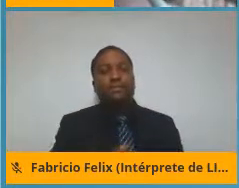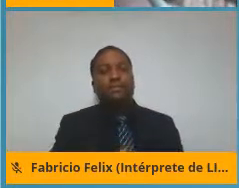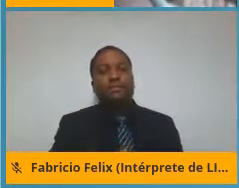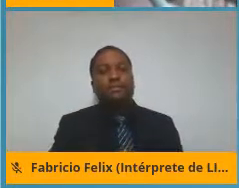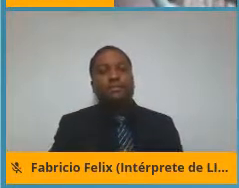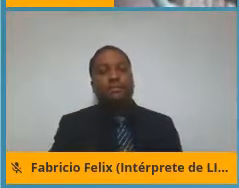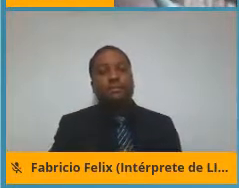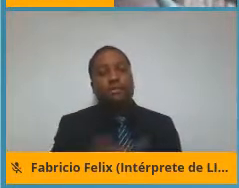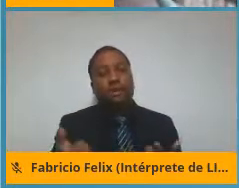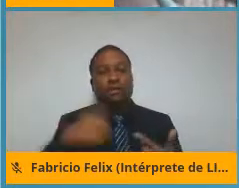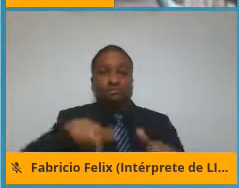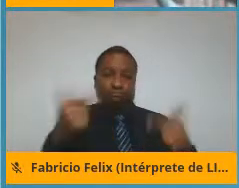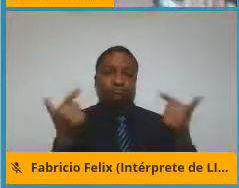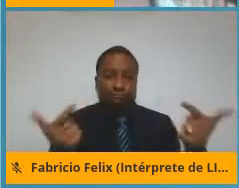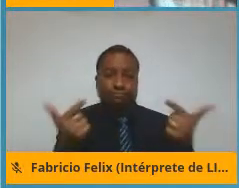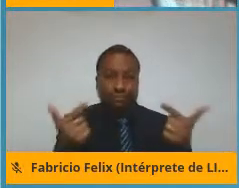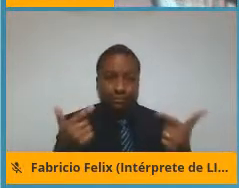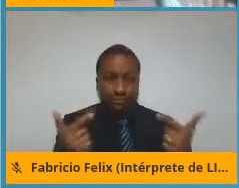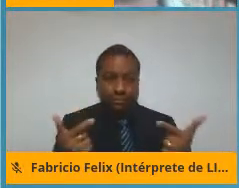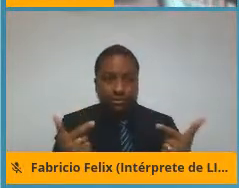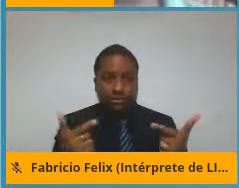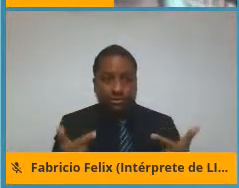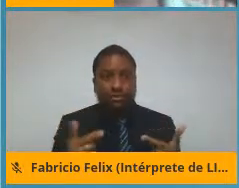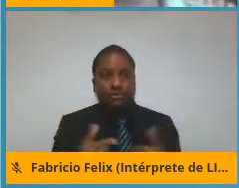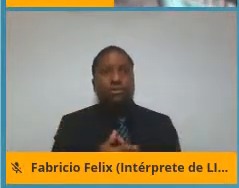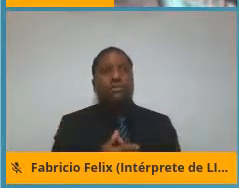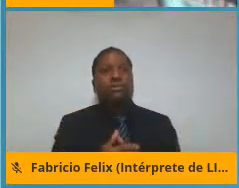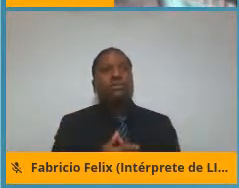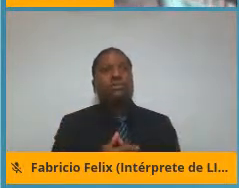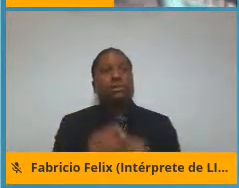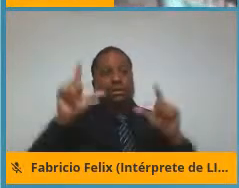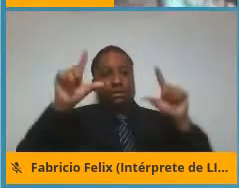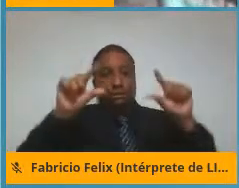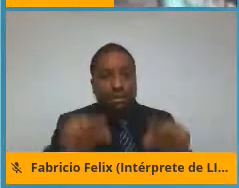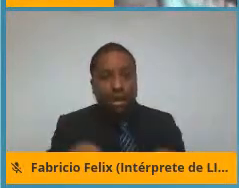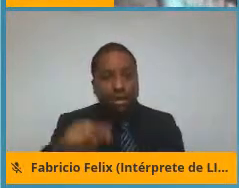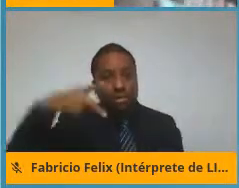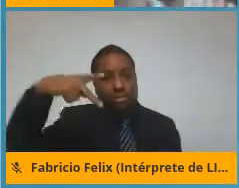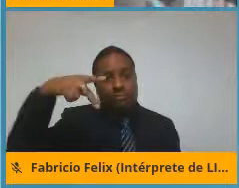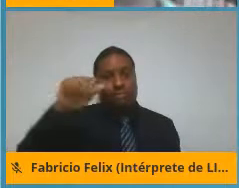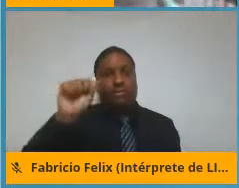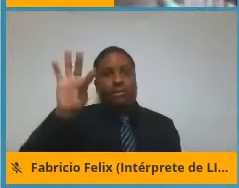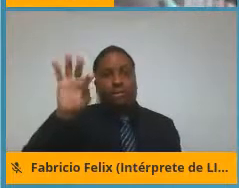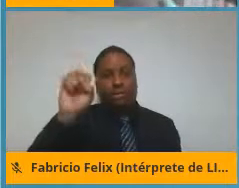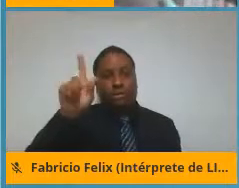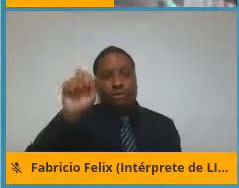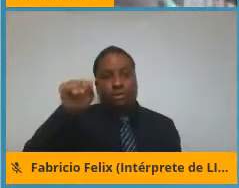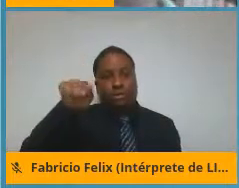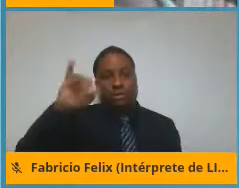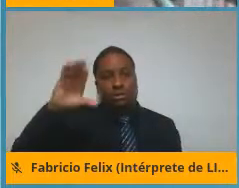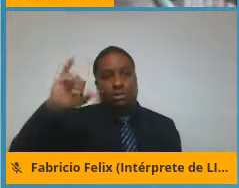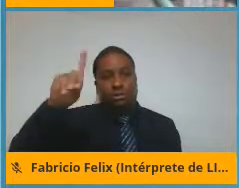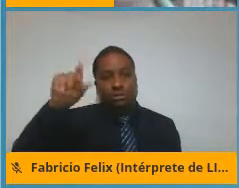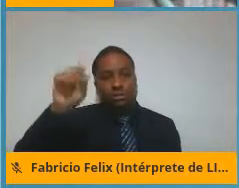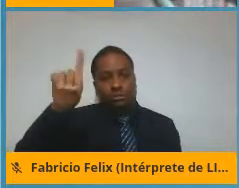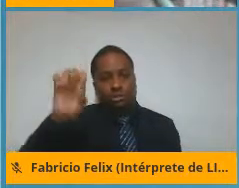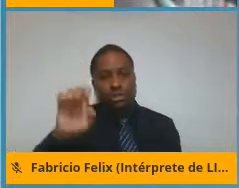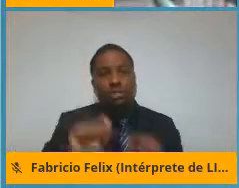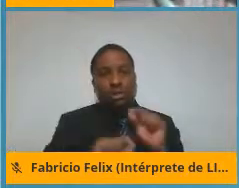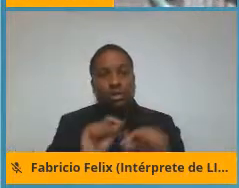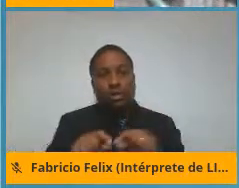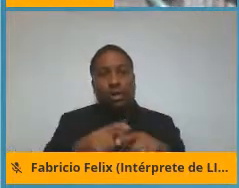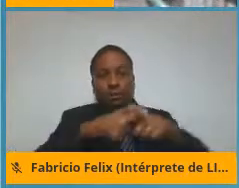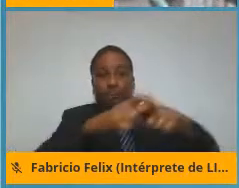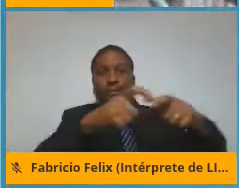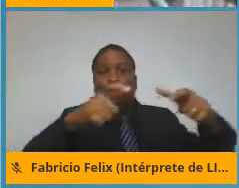Mas, para nossa sorte, ele tem baixa patogênica. O que significa isso? É que a maioria das pessoas se infecta e